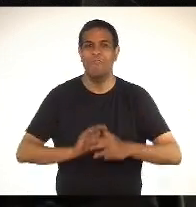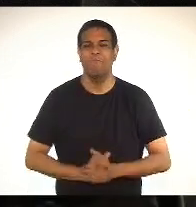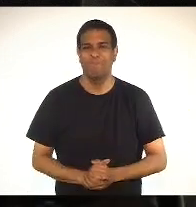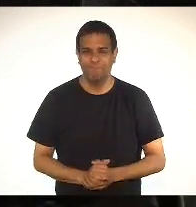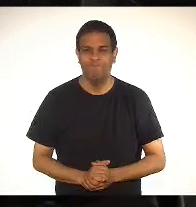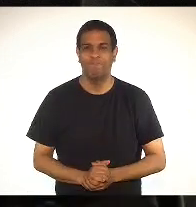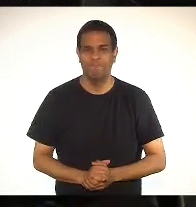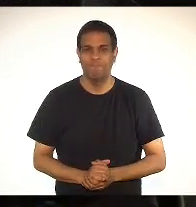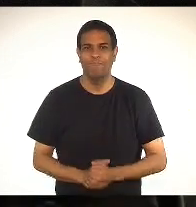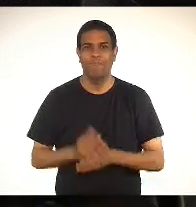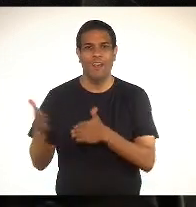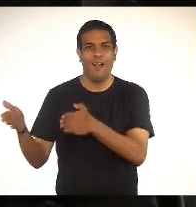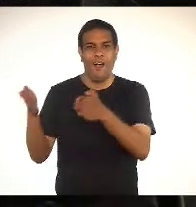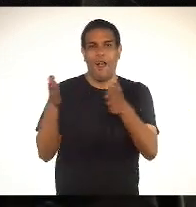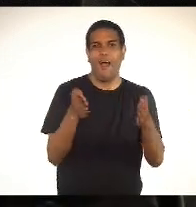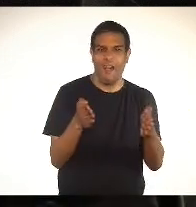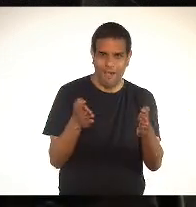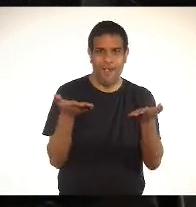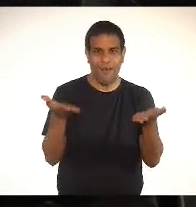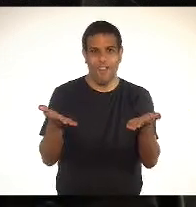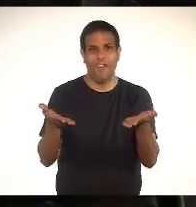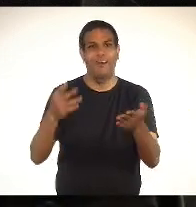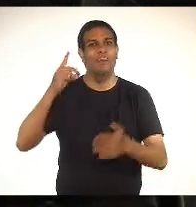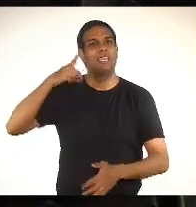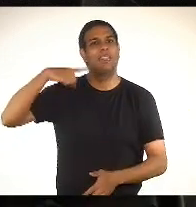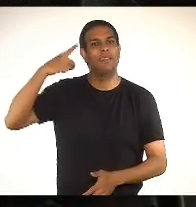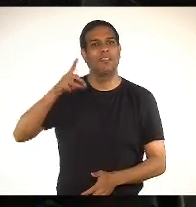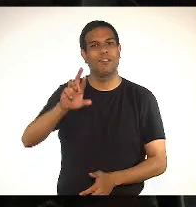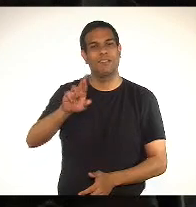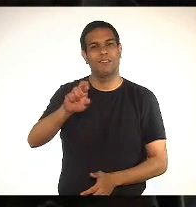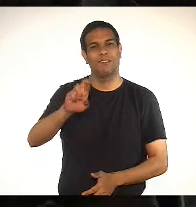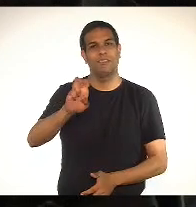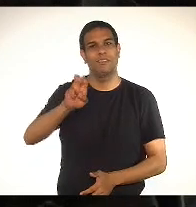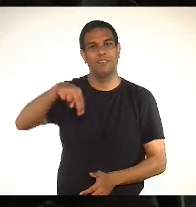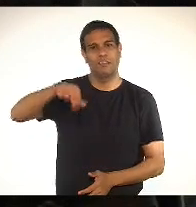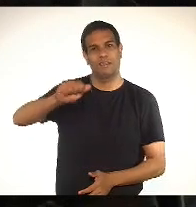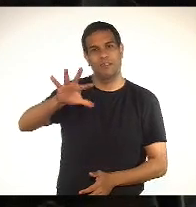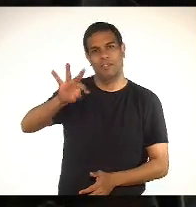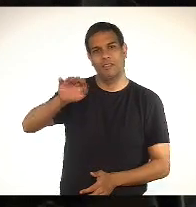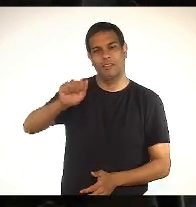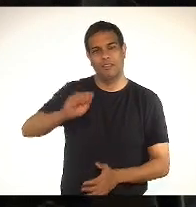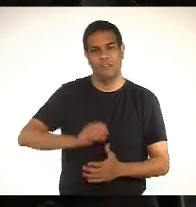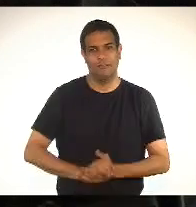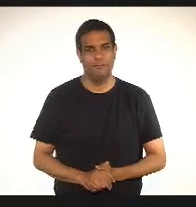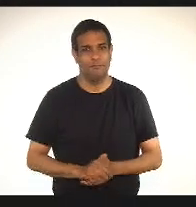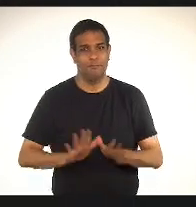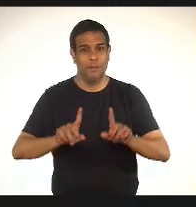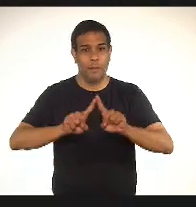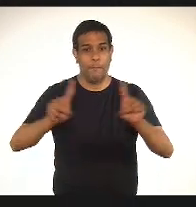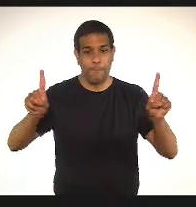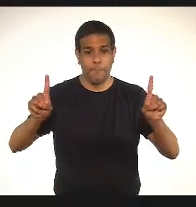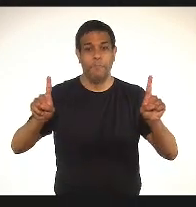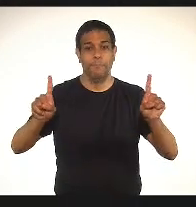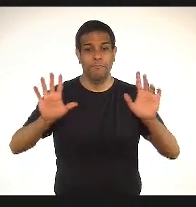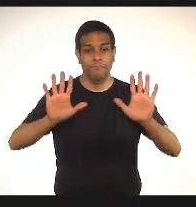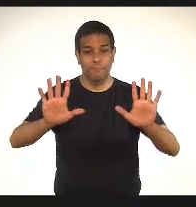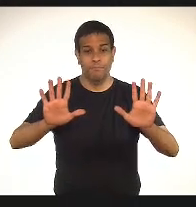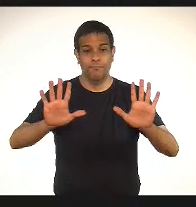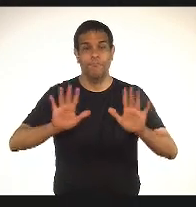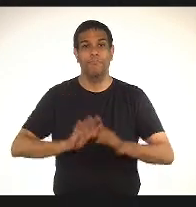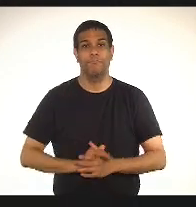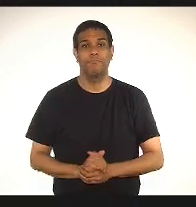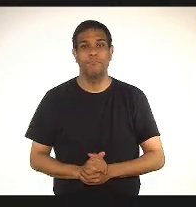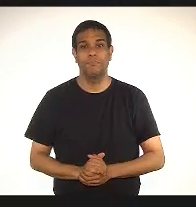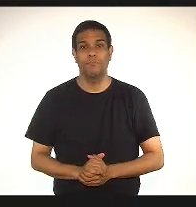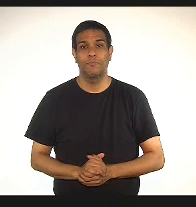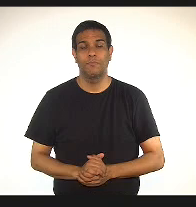Então, passo agora a palavra à deputada... Presidente. Só não esquecer Perfeito, senhor presidente. Deputado Luiz